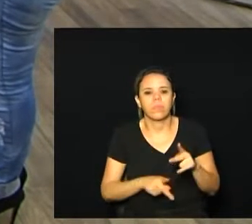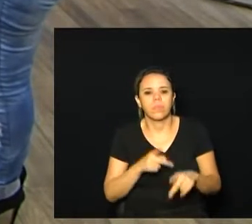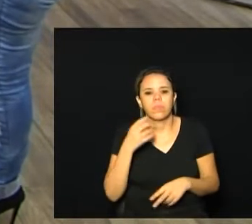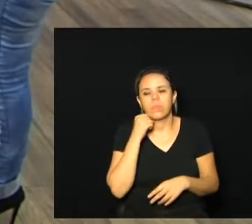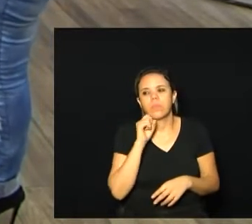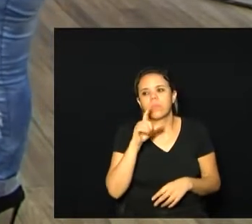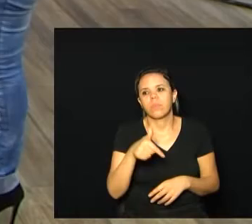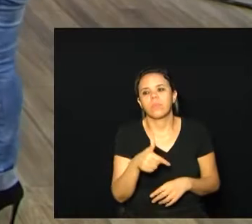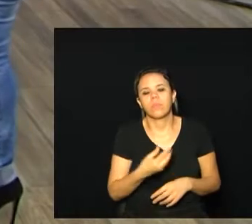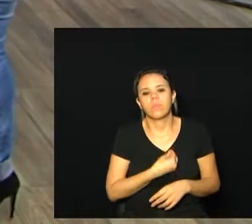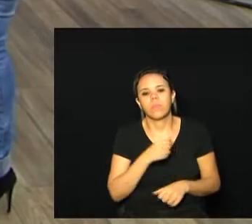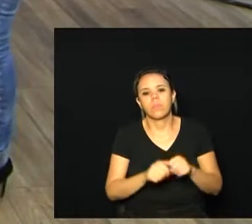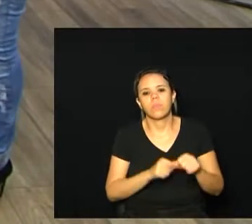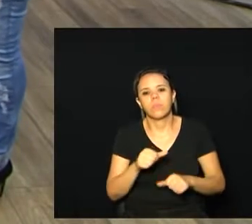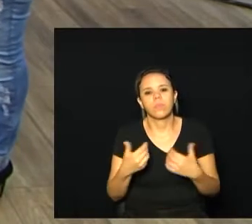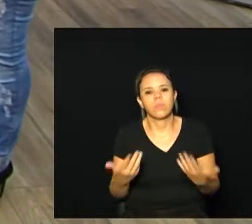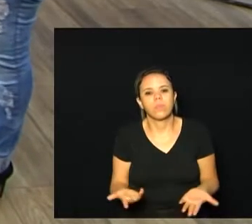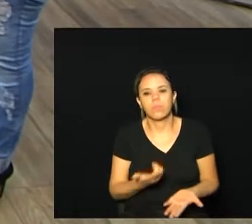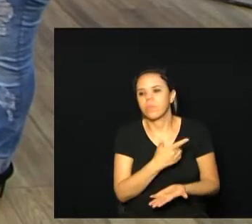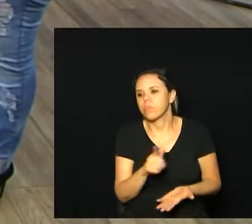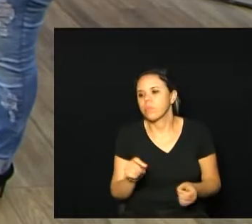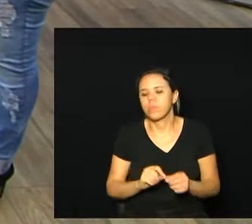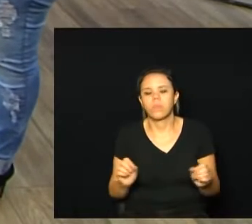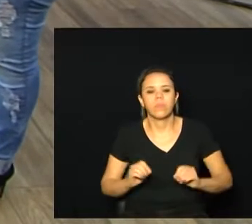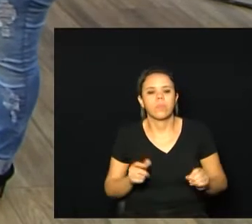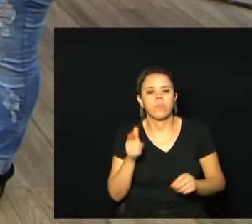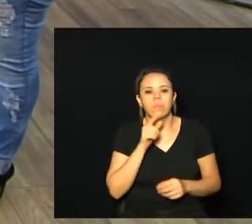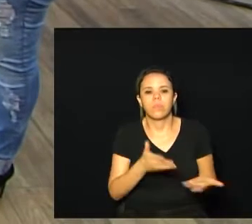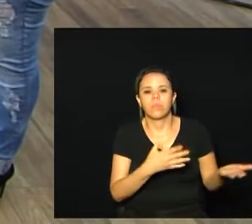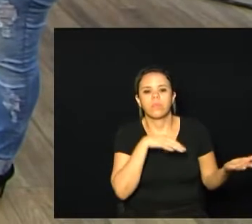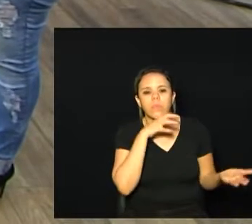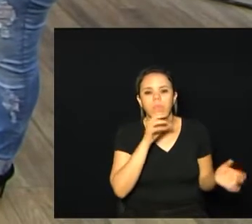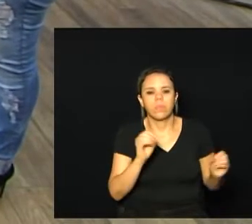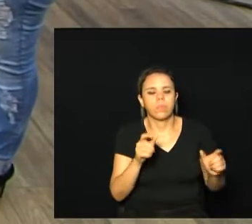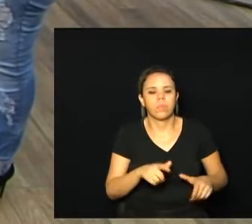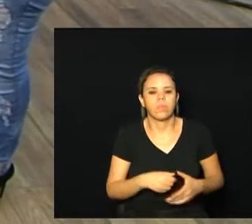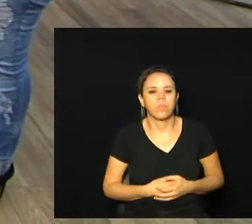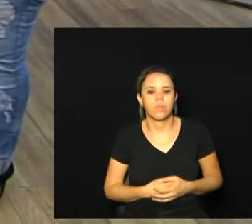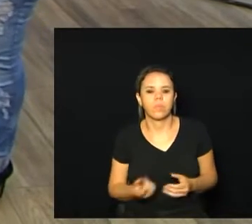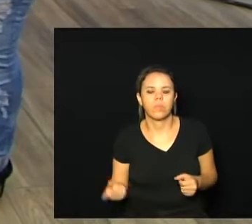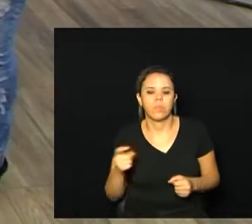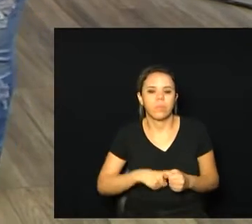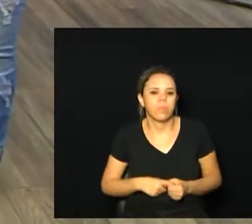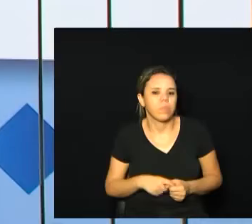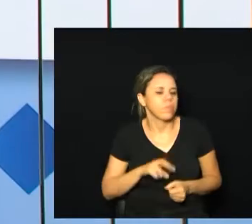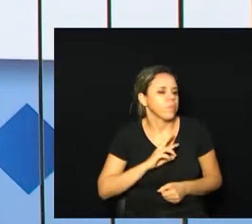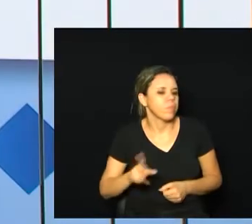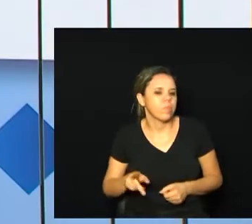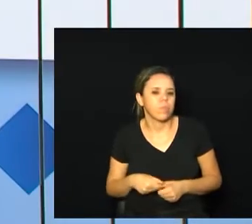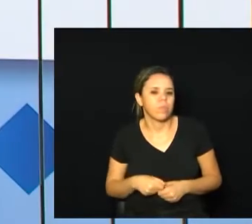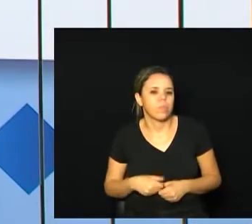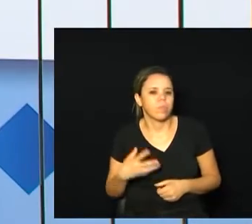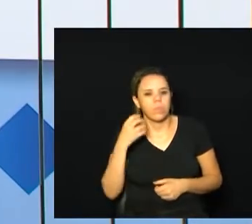adotam, depois, minha vida mudou, eu não tenho o que fazer, eu não consigo levar meu animal para nenhum lugar, eu vou devolver. Gente, não é assim.